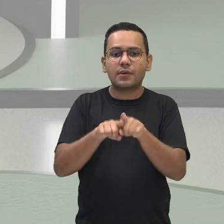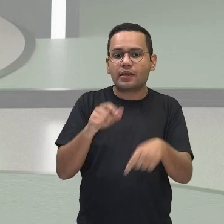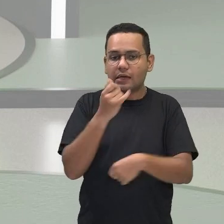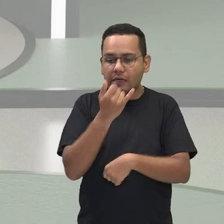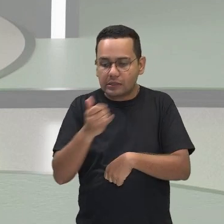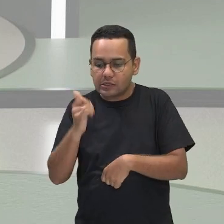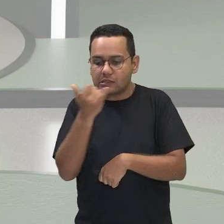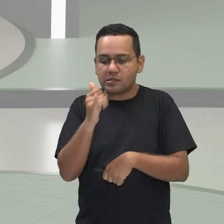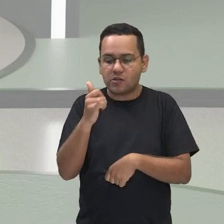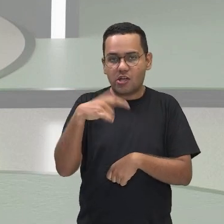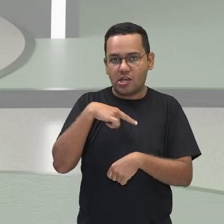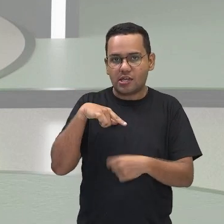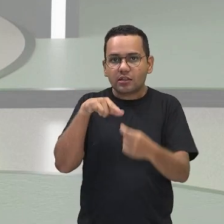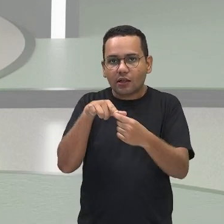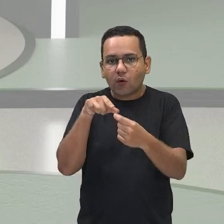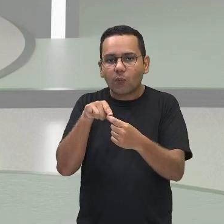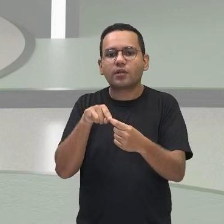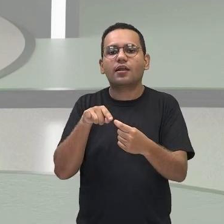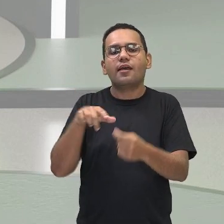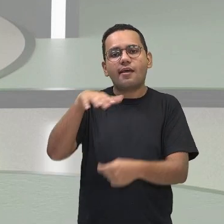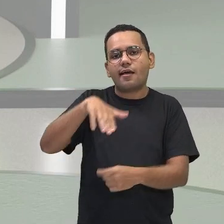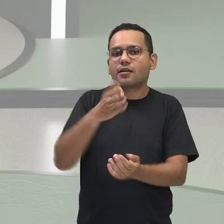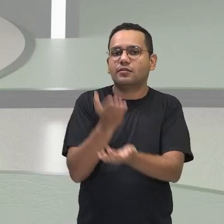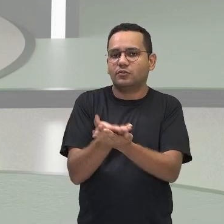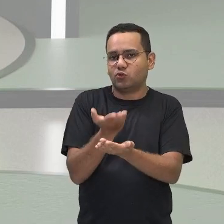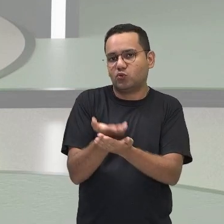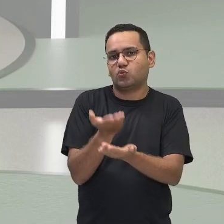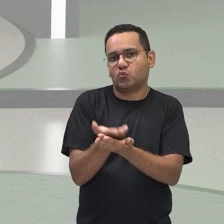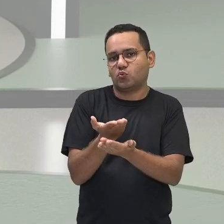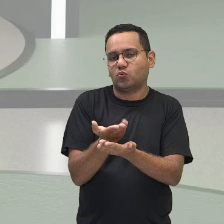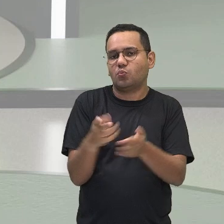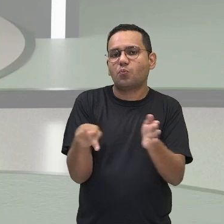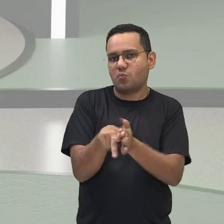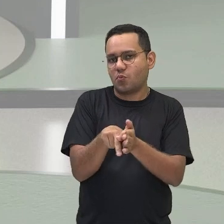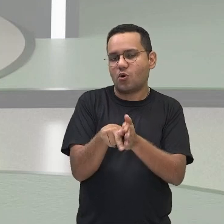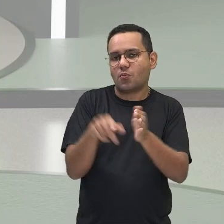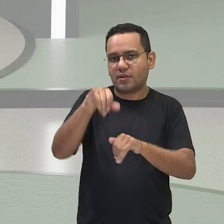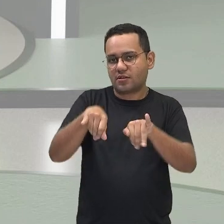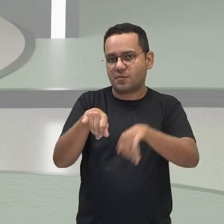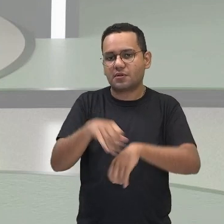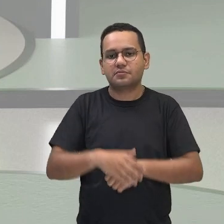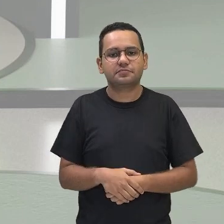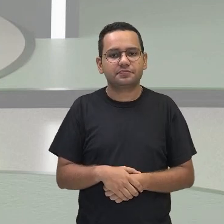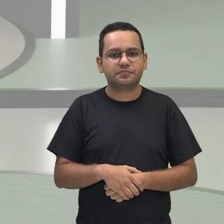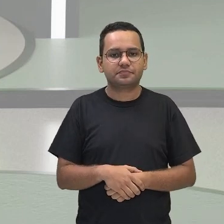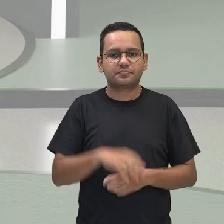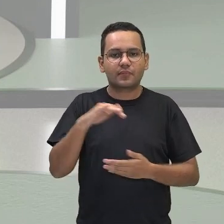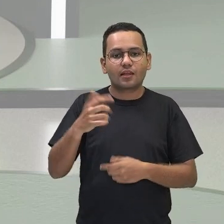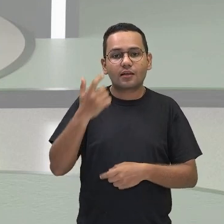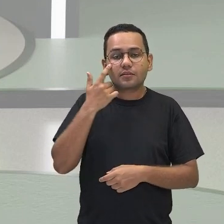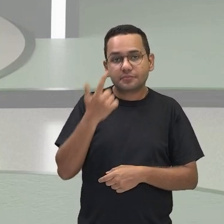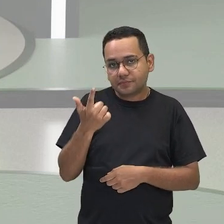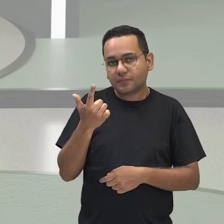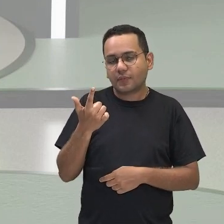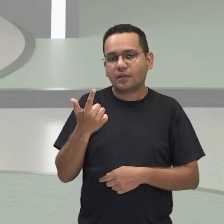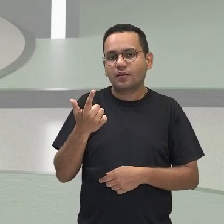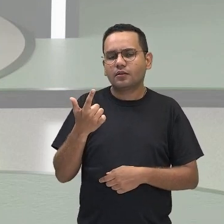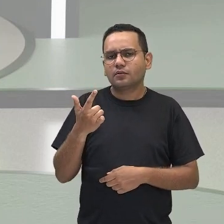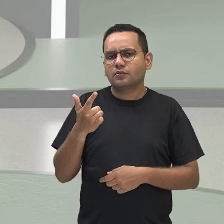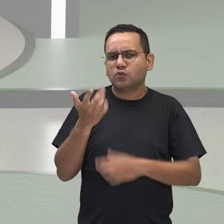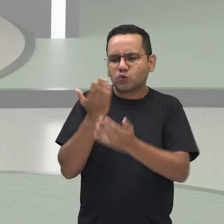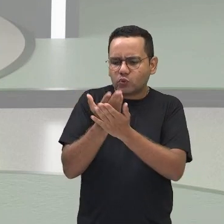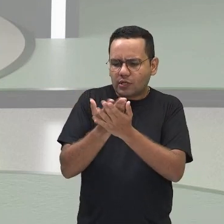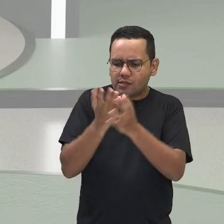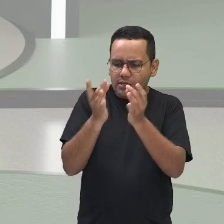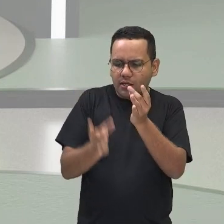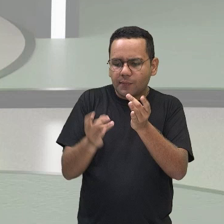o que a química estuda da transformação. Então, para estudar a química, é necessário